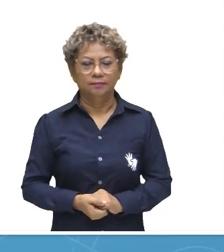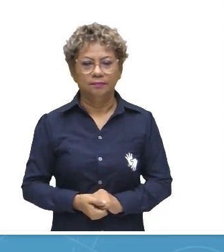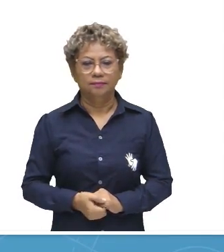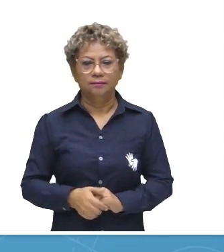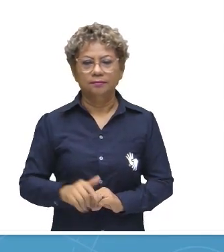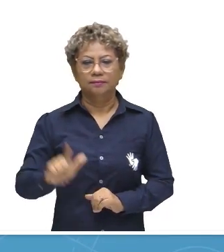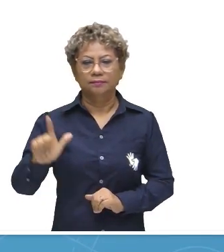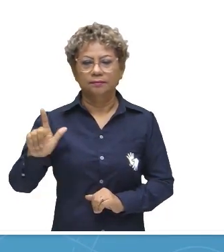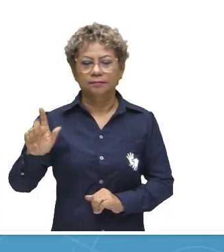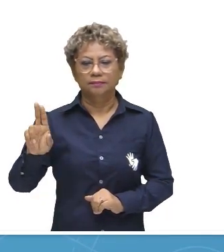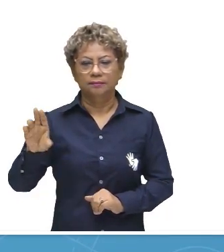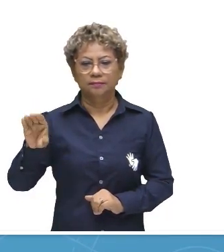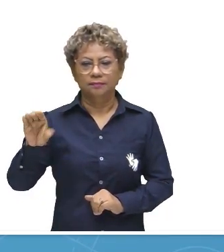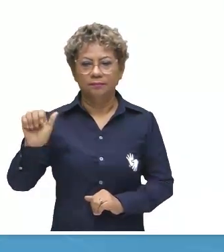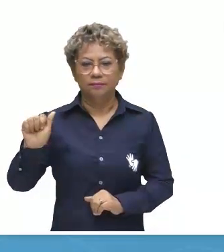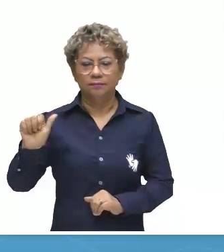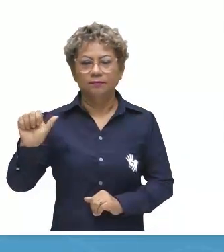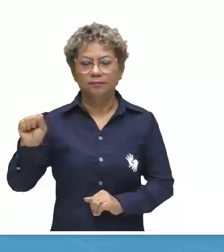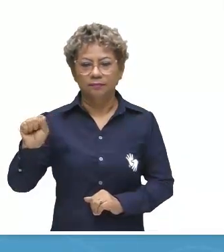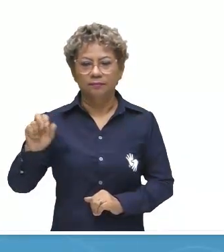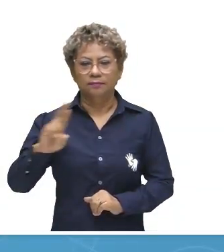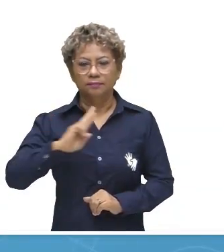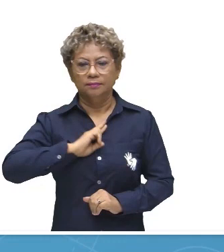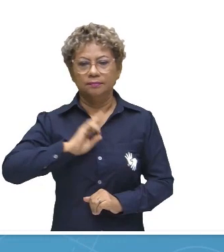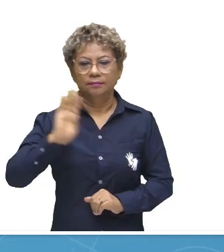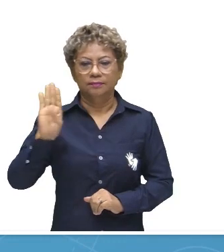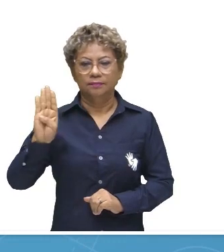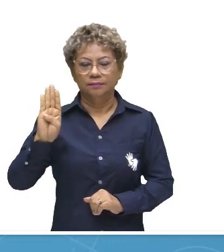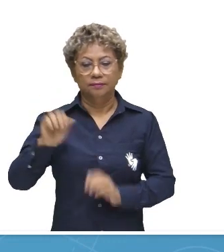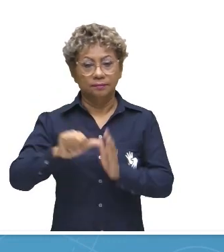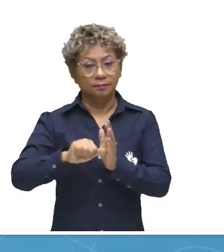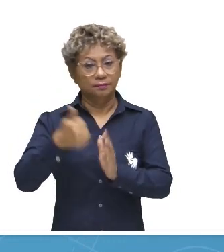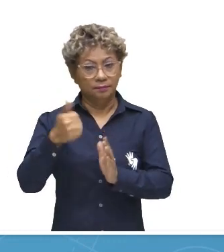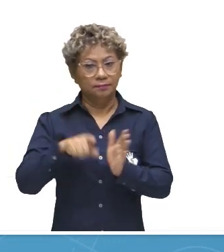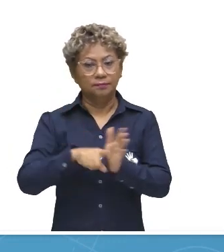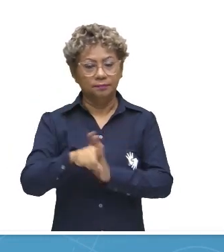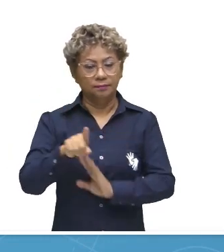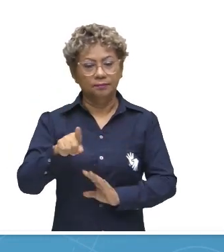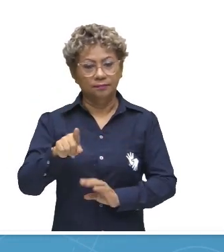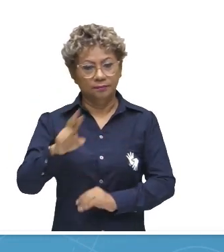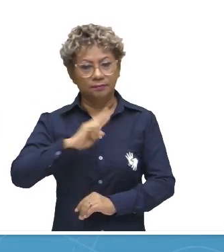Lucas, também Pereira, com a letra B, na primeira questão.